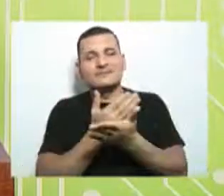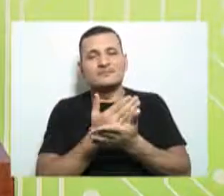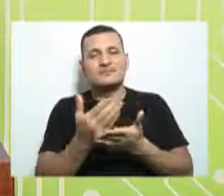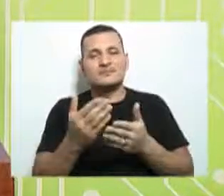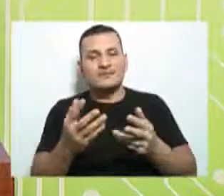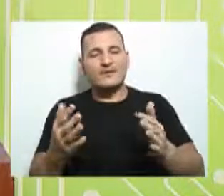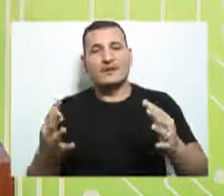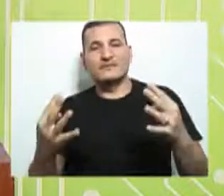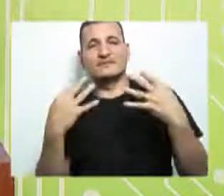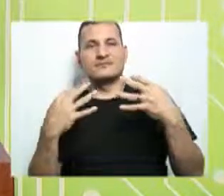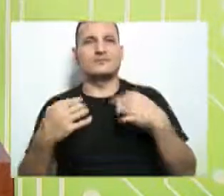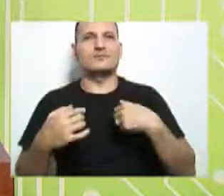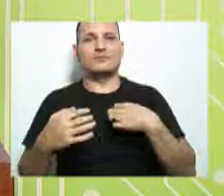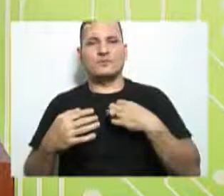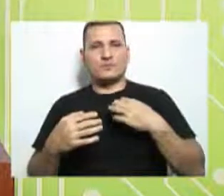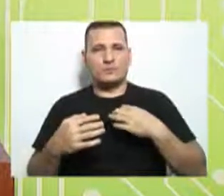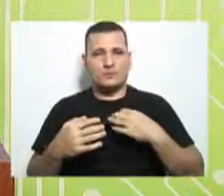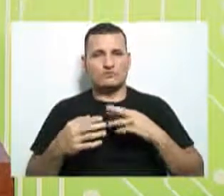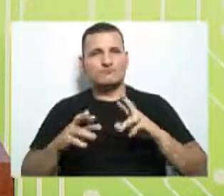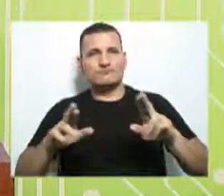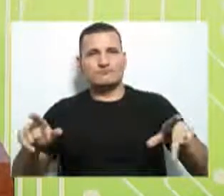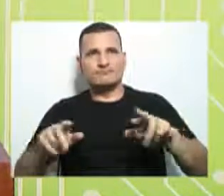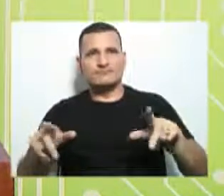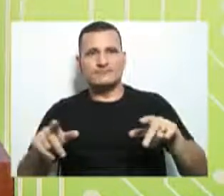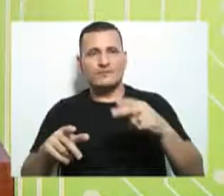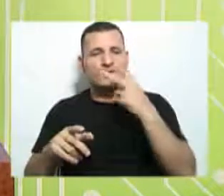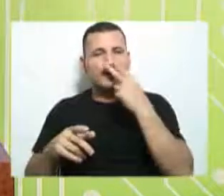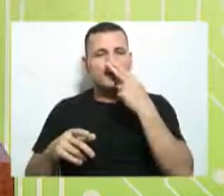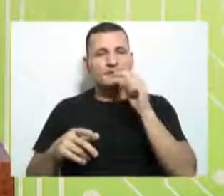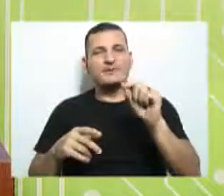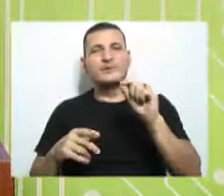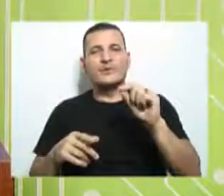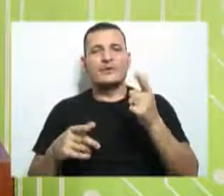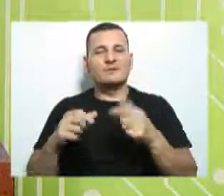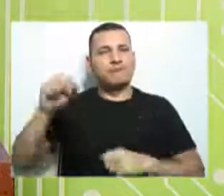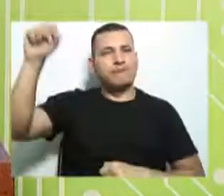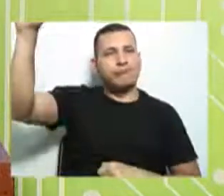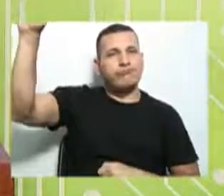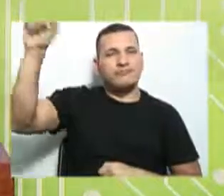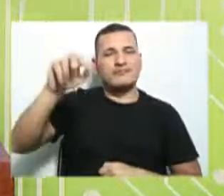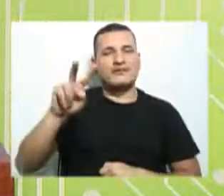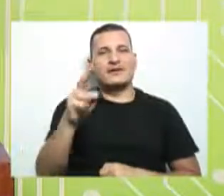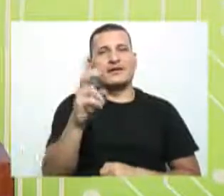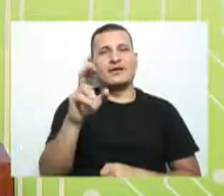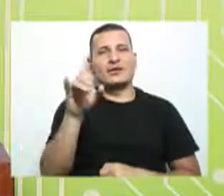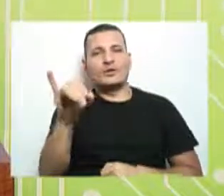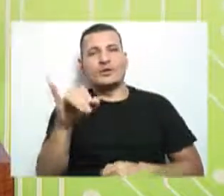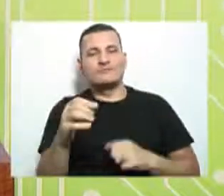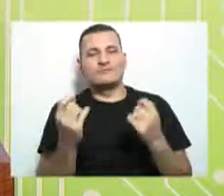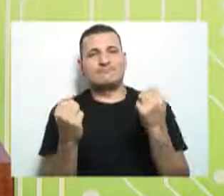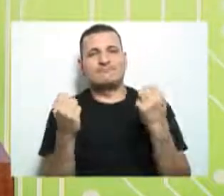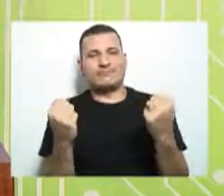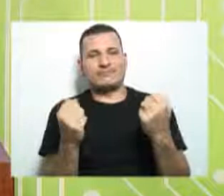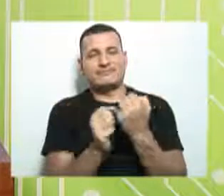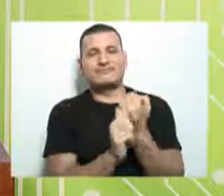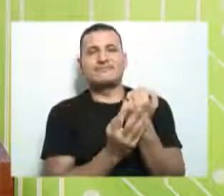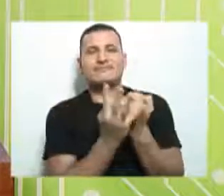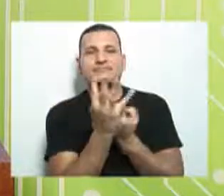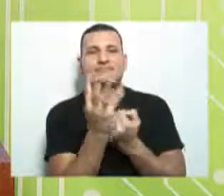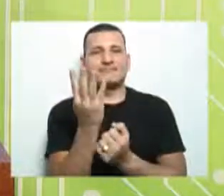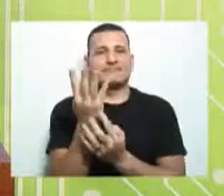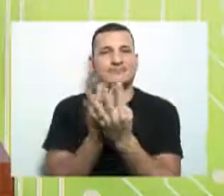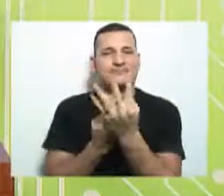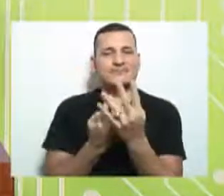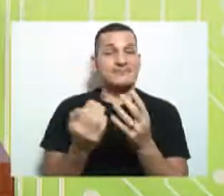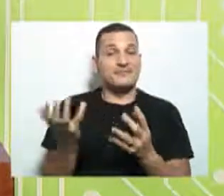não é isso? Tô com uma roupa diferente, tô parecendo aí um herói da Marvel, não tô não? Parecendo um Wolverine, alguma coisa assim, né? É porque estão querendo me chamar lá para